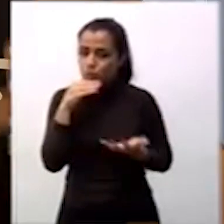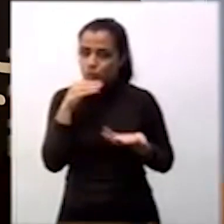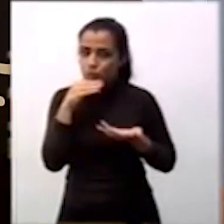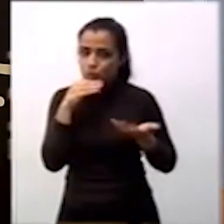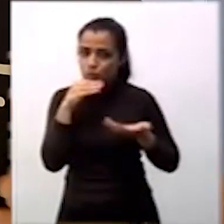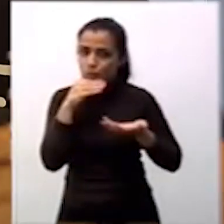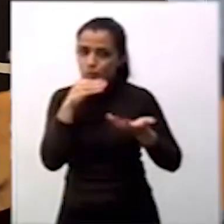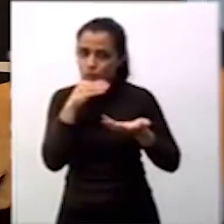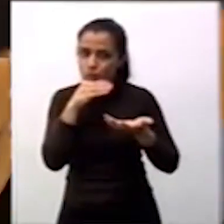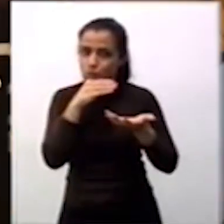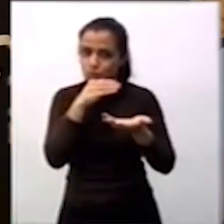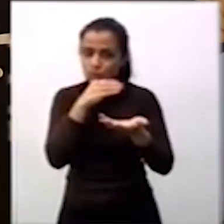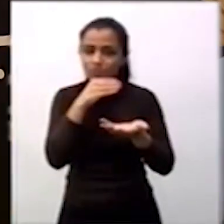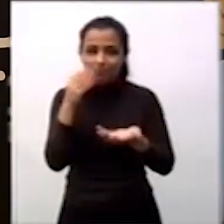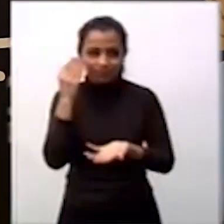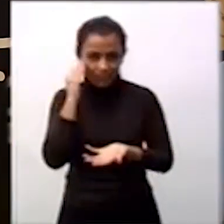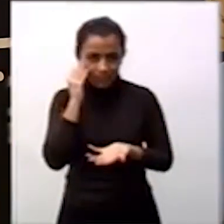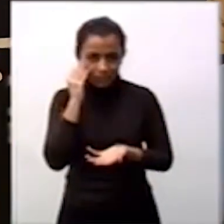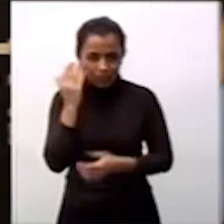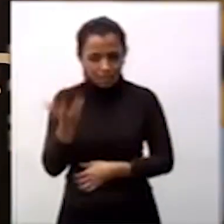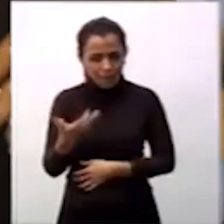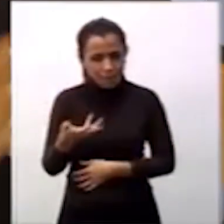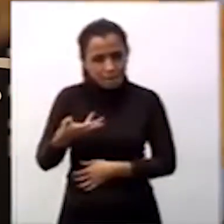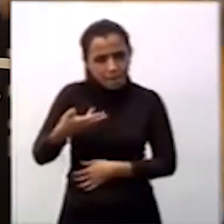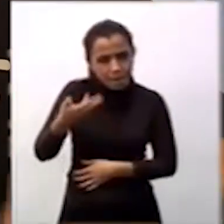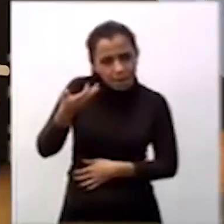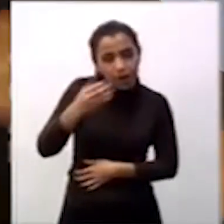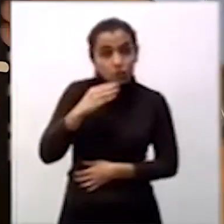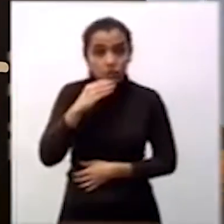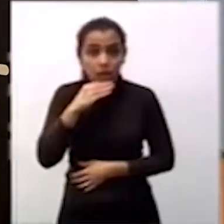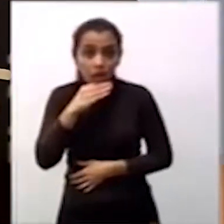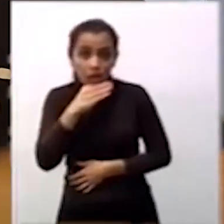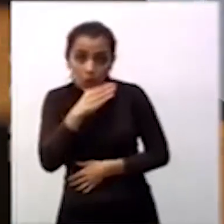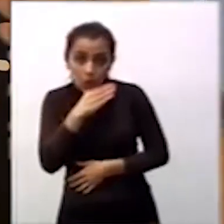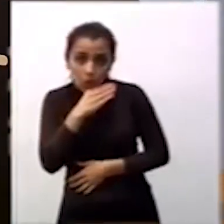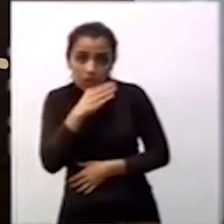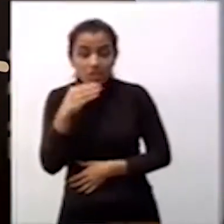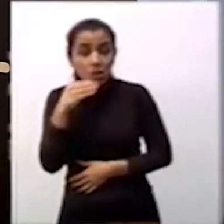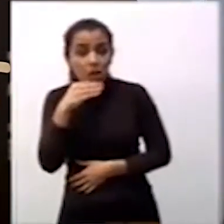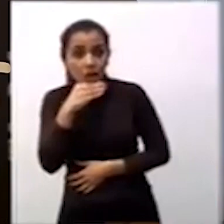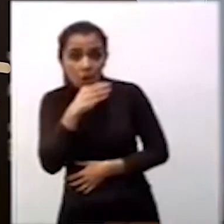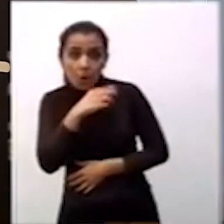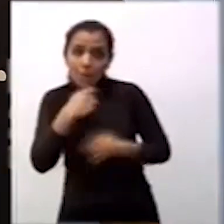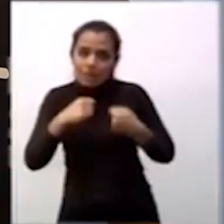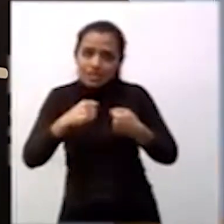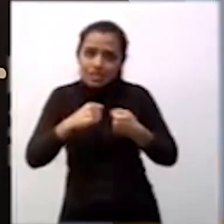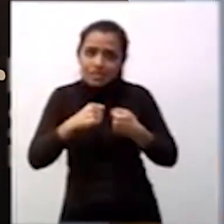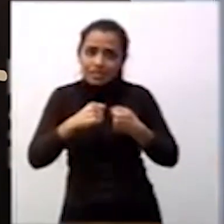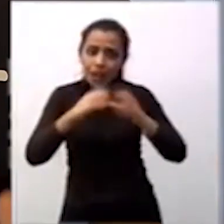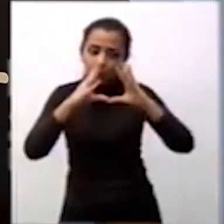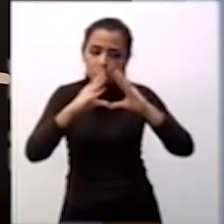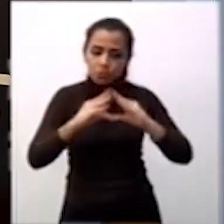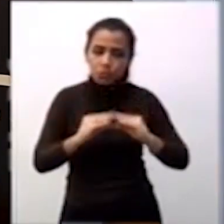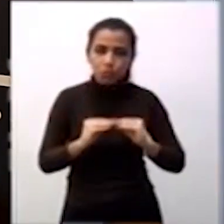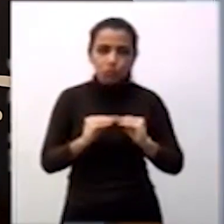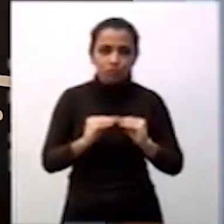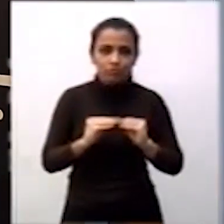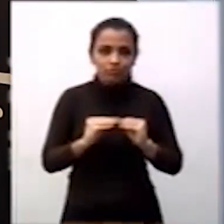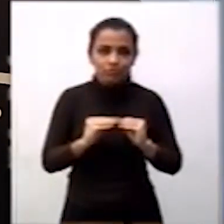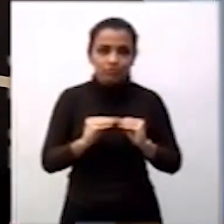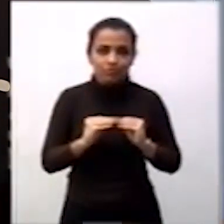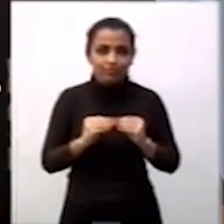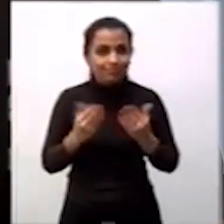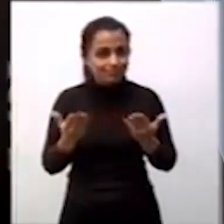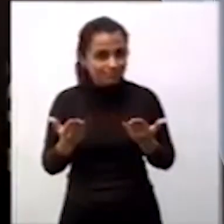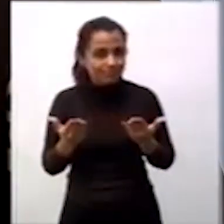Mas aquele calor, ele precisa ir embora para não superaquecer o aparelho. Bom, e por falar nessas coisas, uma